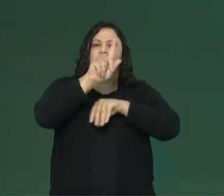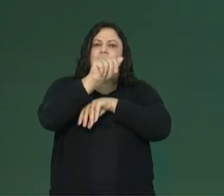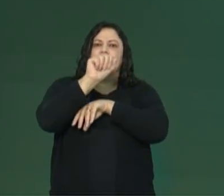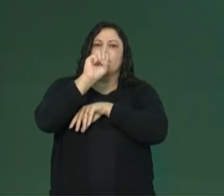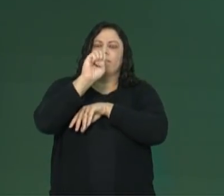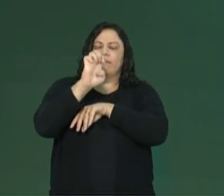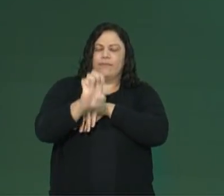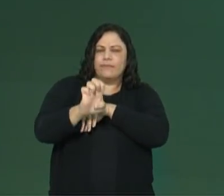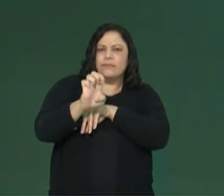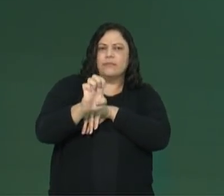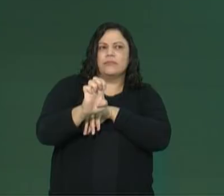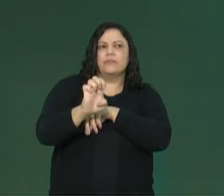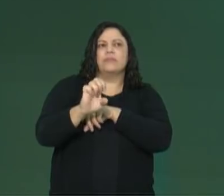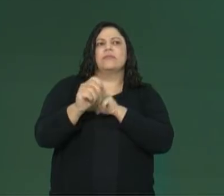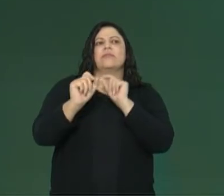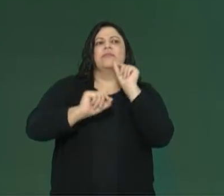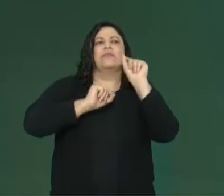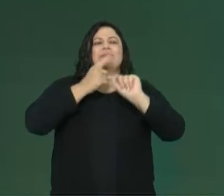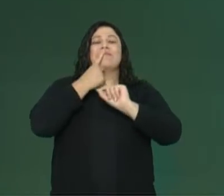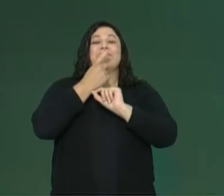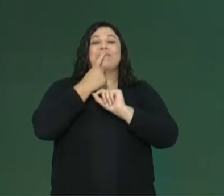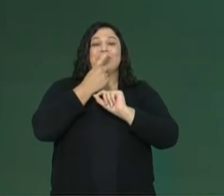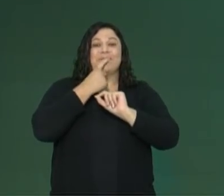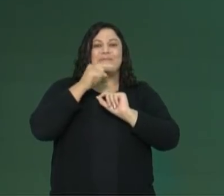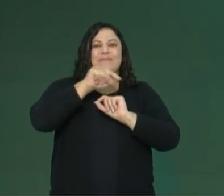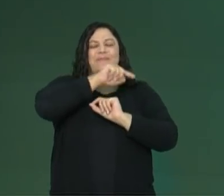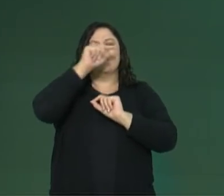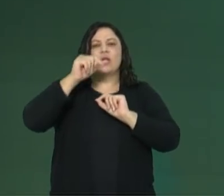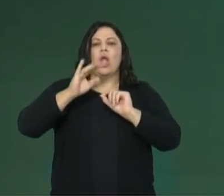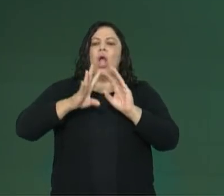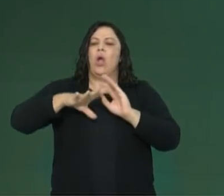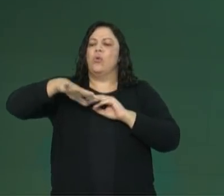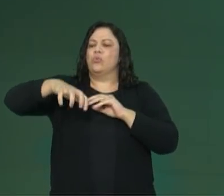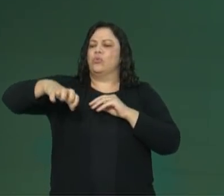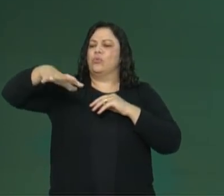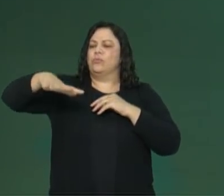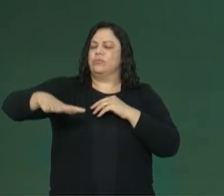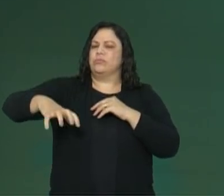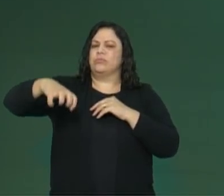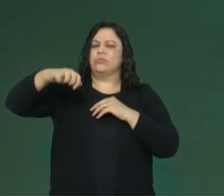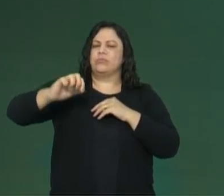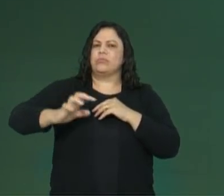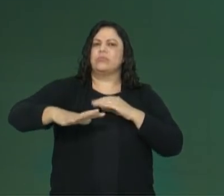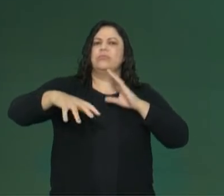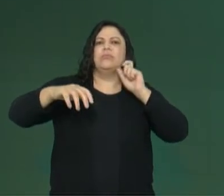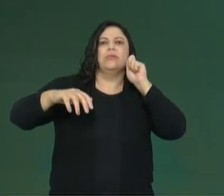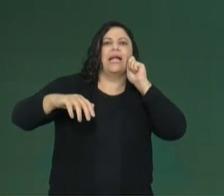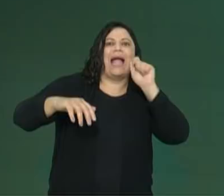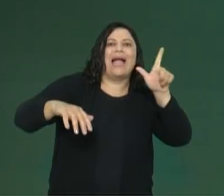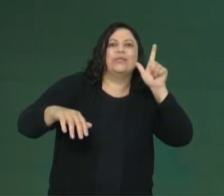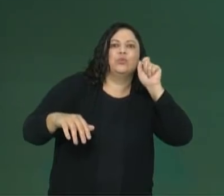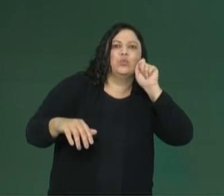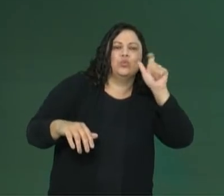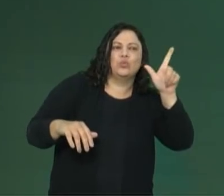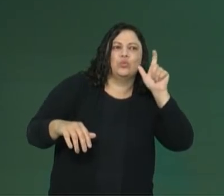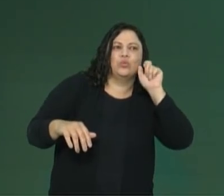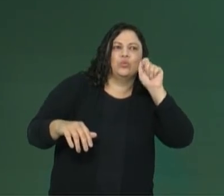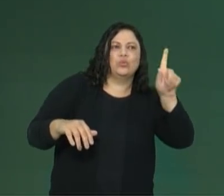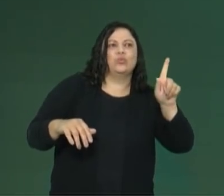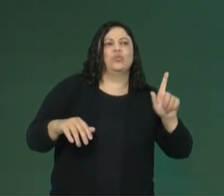vermelho, chamado hemoglobina. Nos moluscos havia um pigmento azulado, chamado